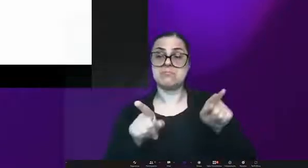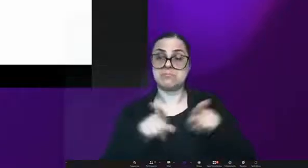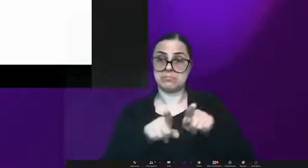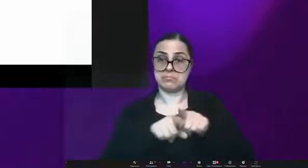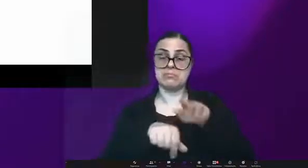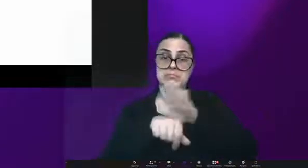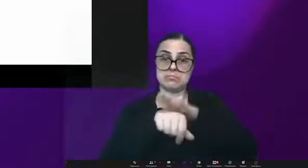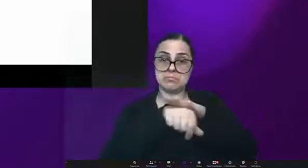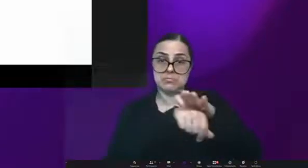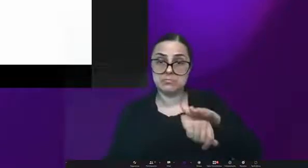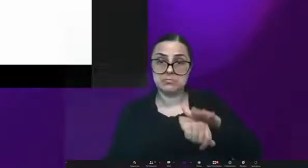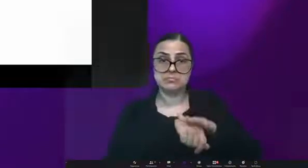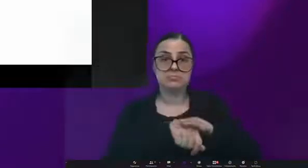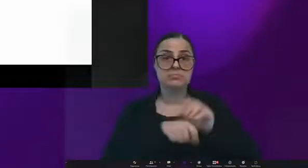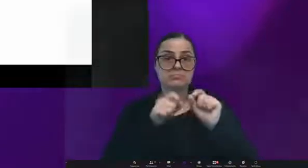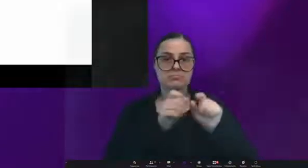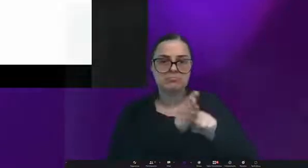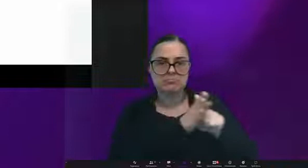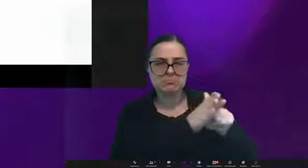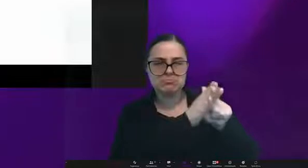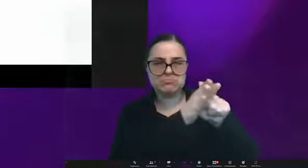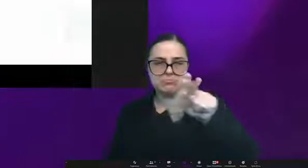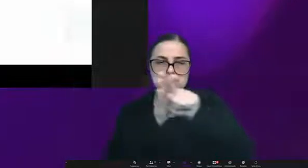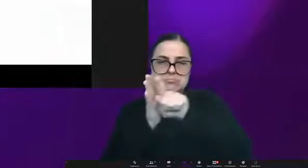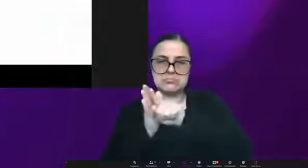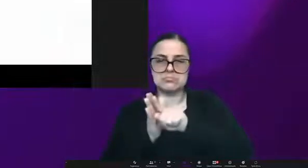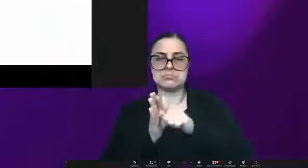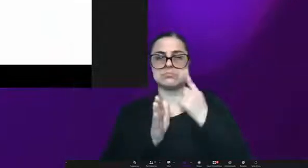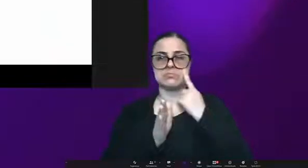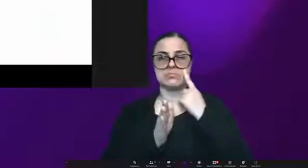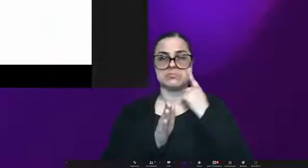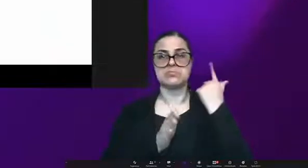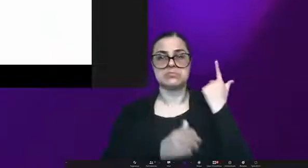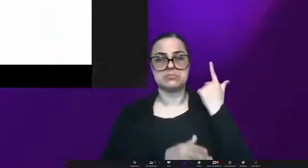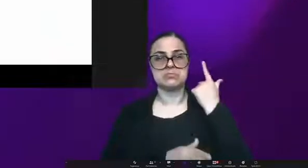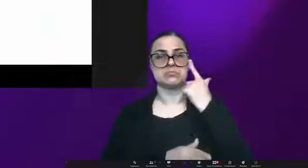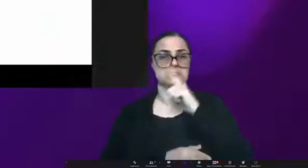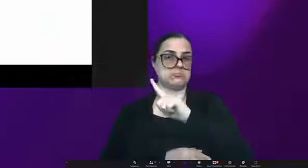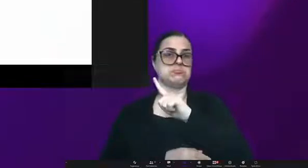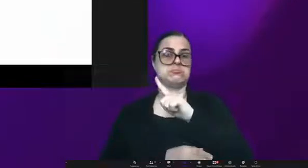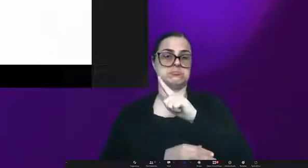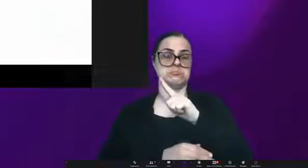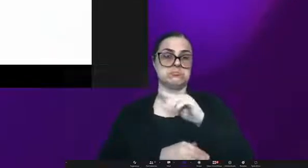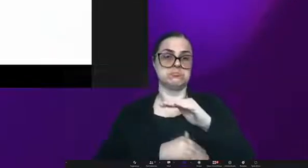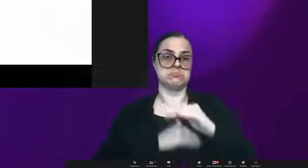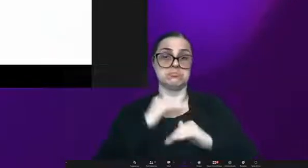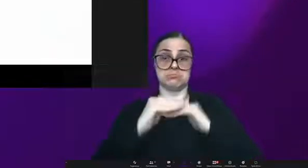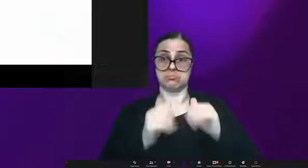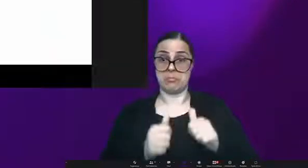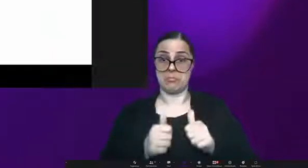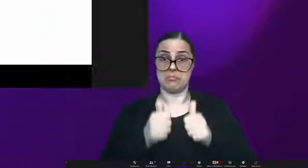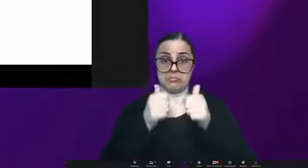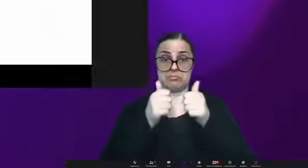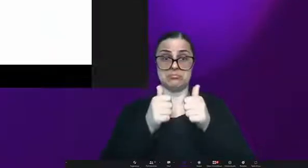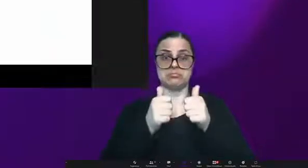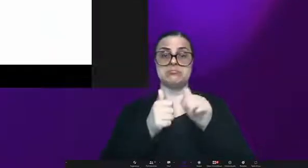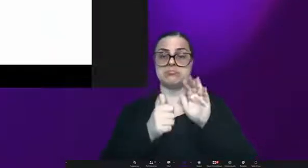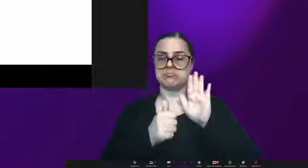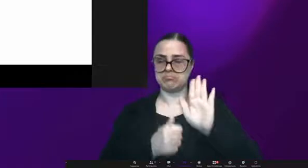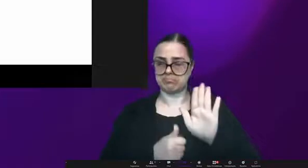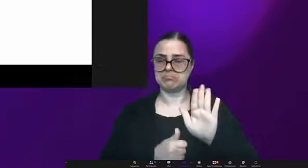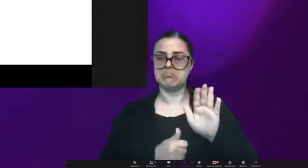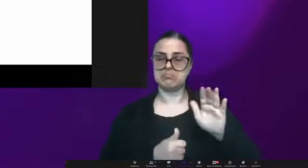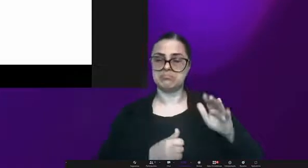cava, e este doente teve um pós-operatório sem complicações. Ora, confirmou-se o colangiocarcinoma no